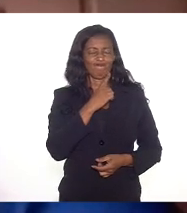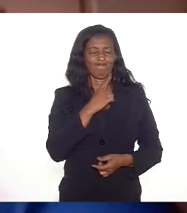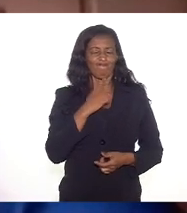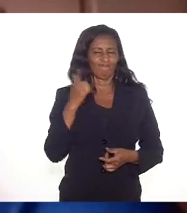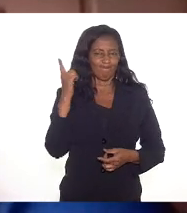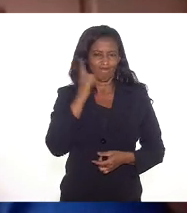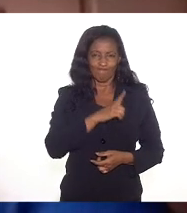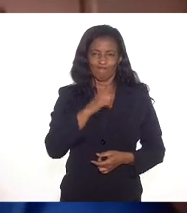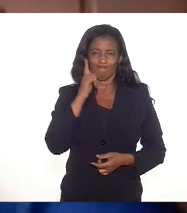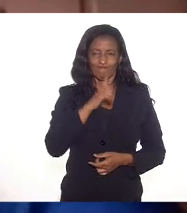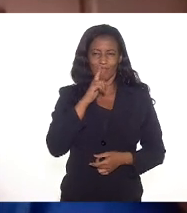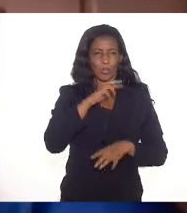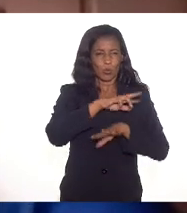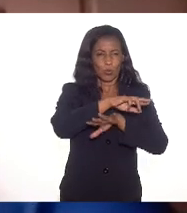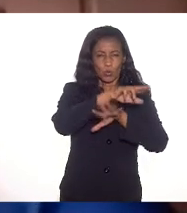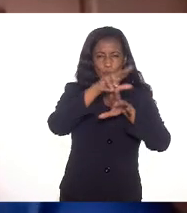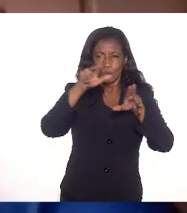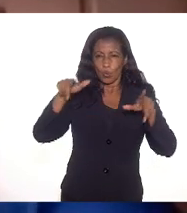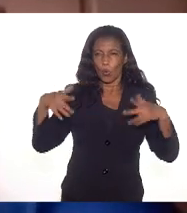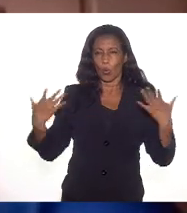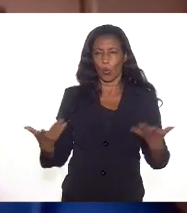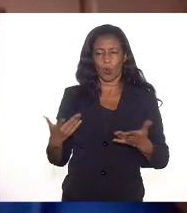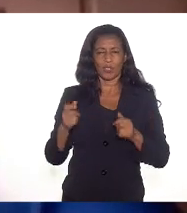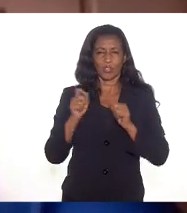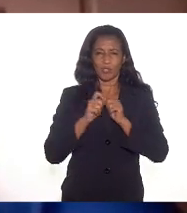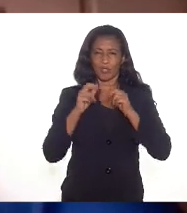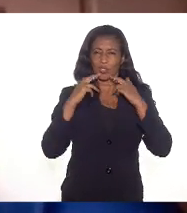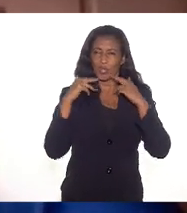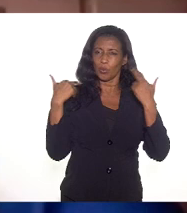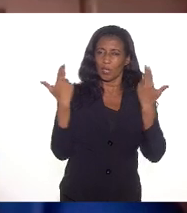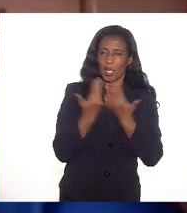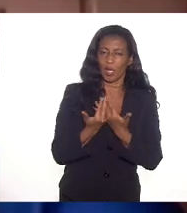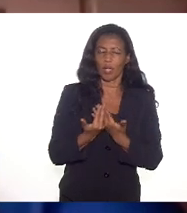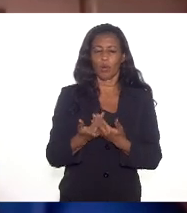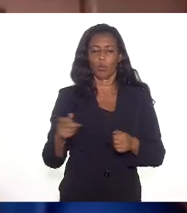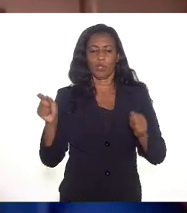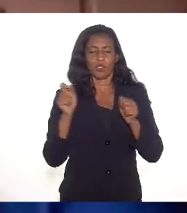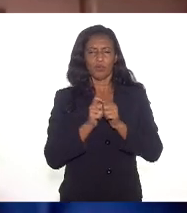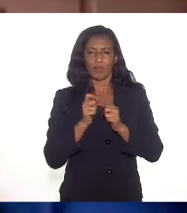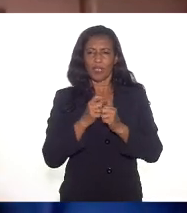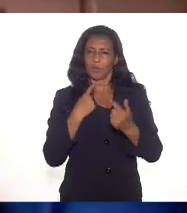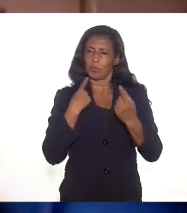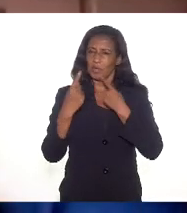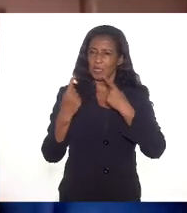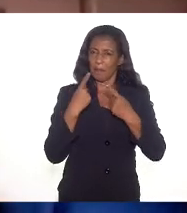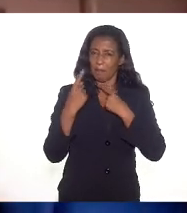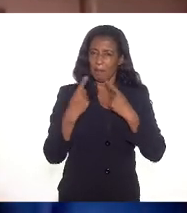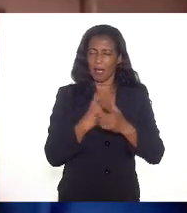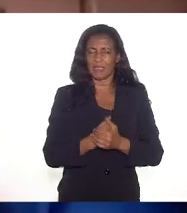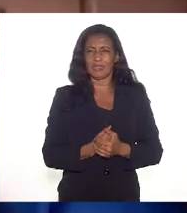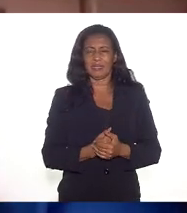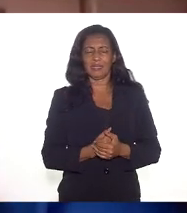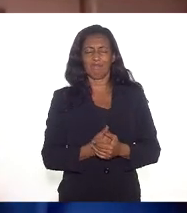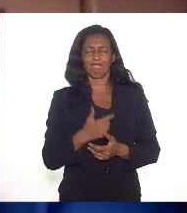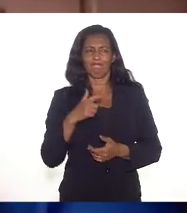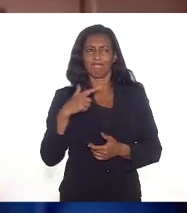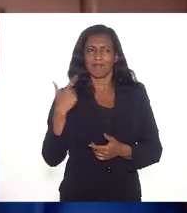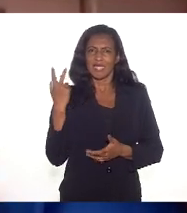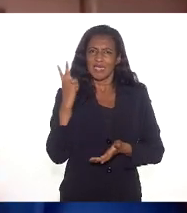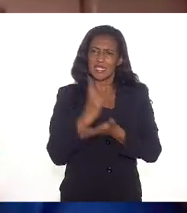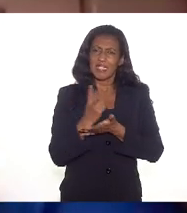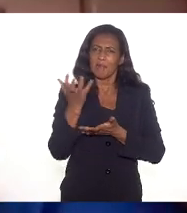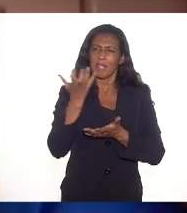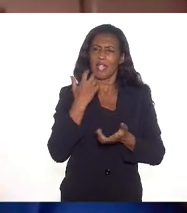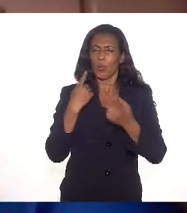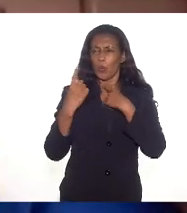aqui, quando a gente consegue produzir audiências e fazer um debate. A gente sempre quer que os debates